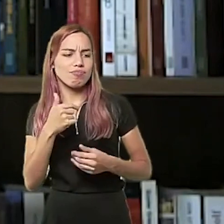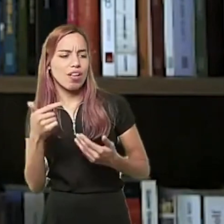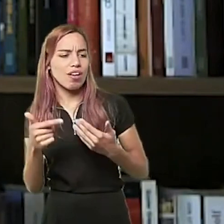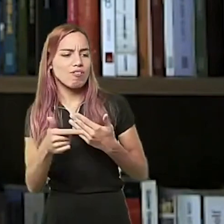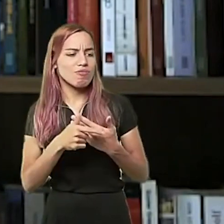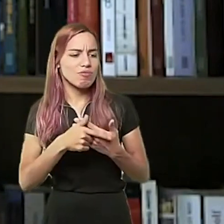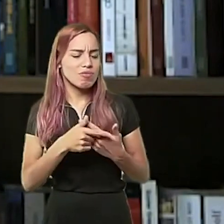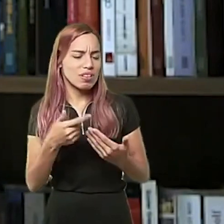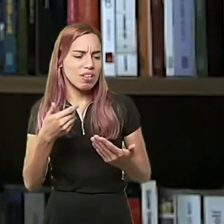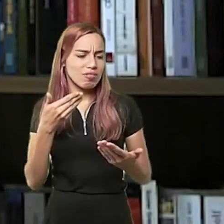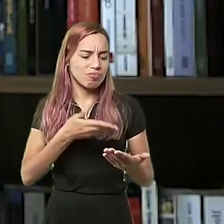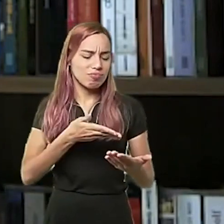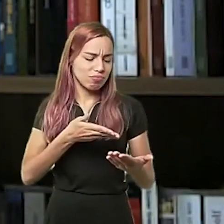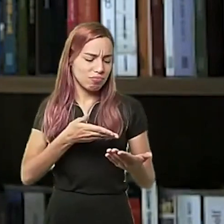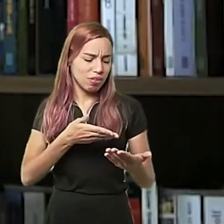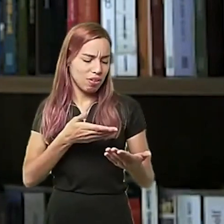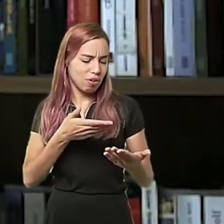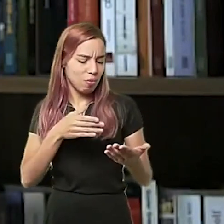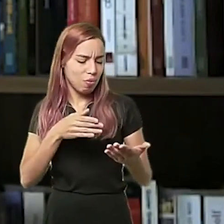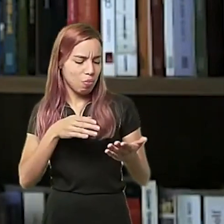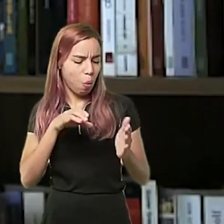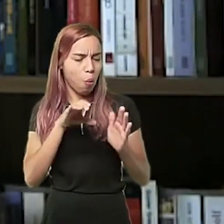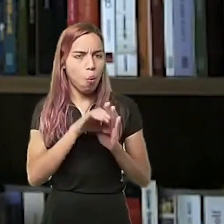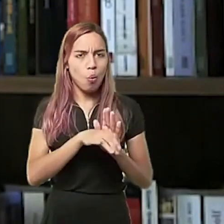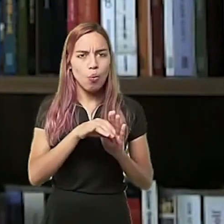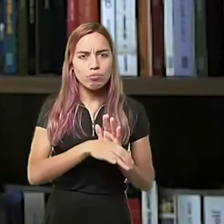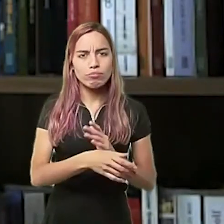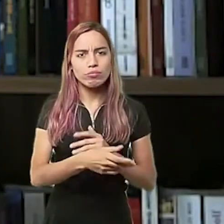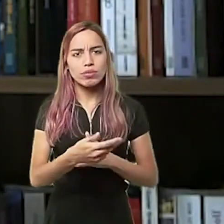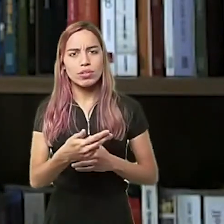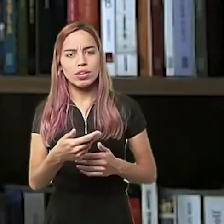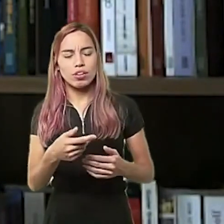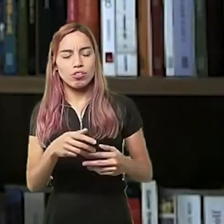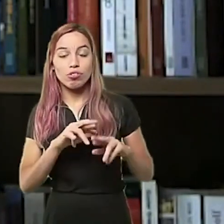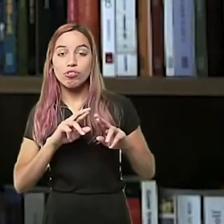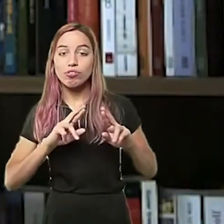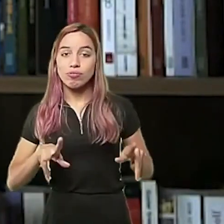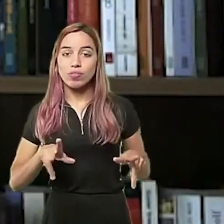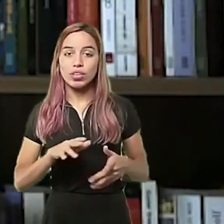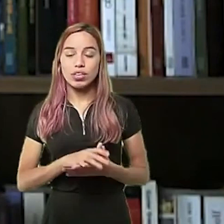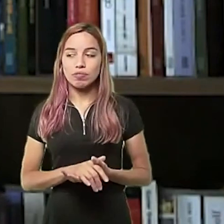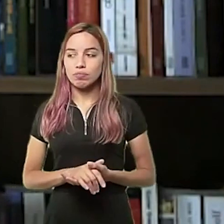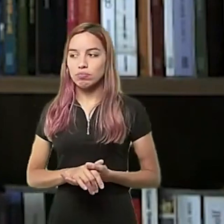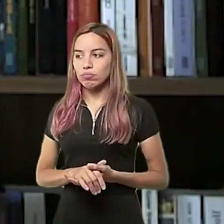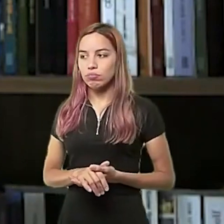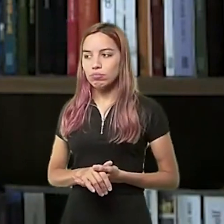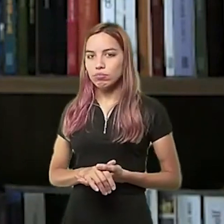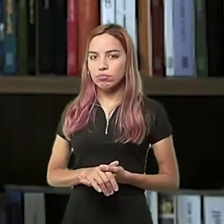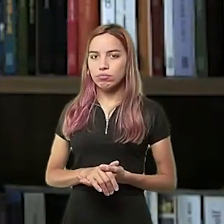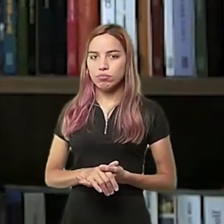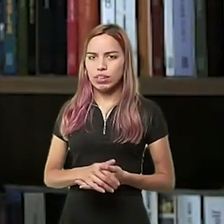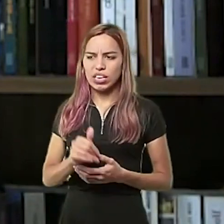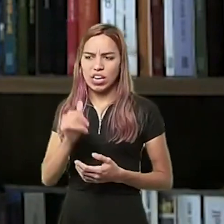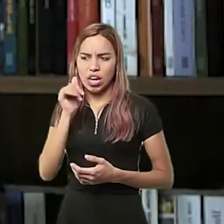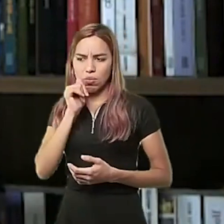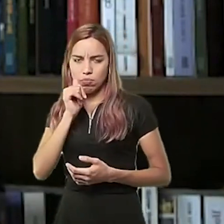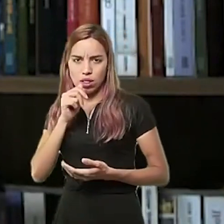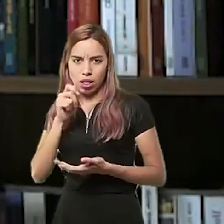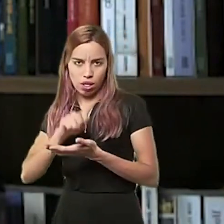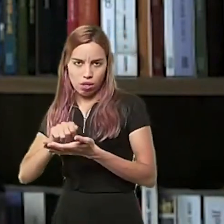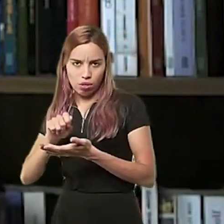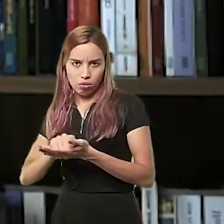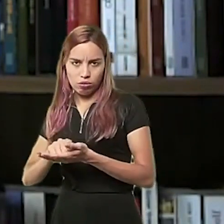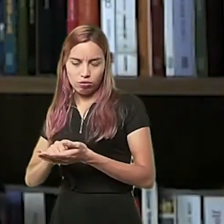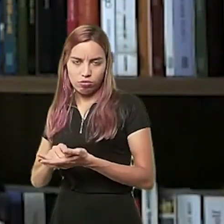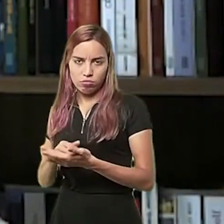tem uma função encerrada em si. Nisso eu compreendo o que a Clarice quis dizer nessa entrevista, né? Mas